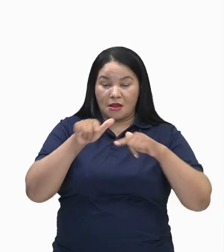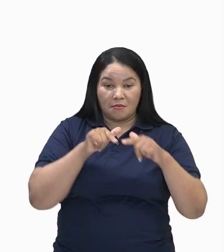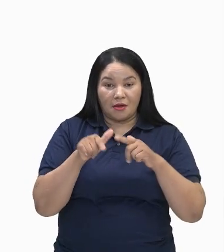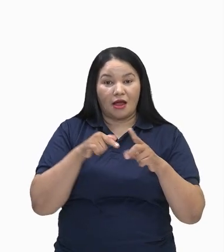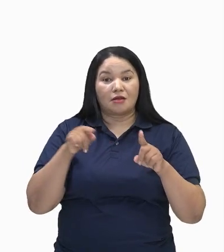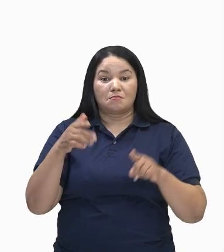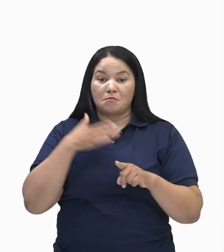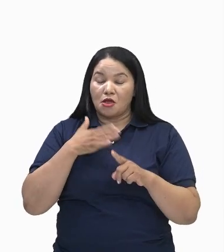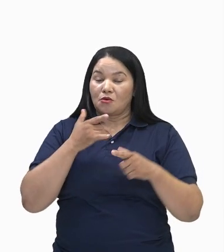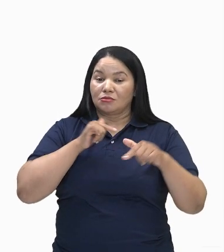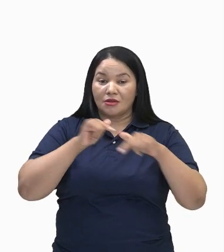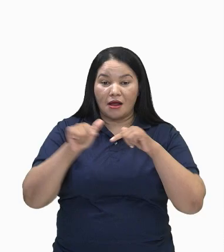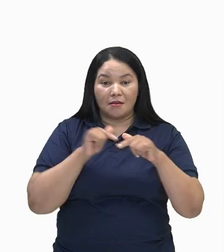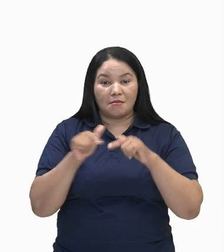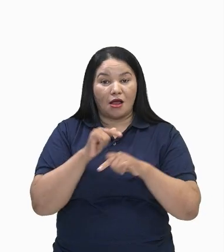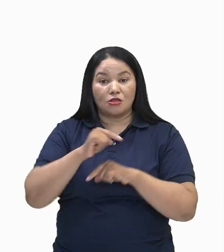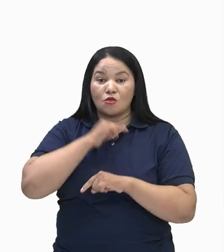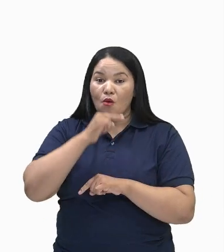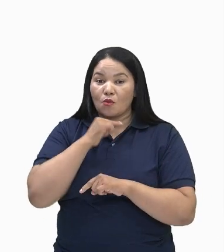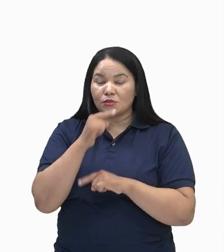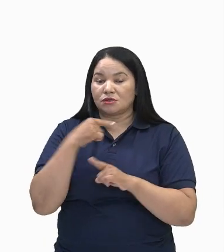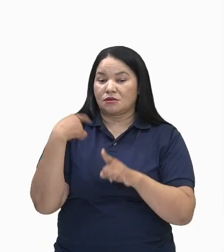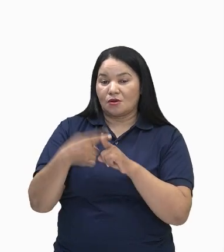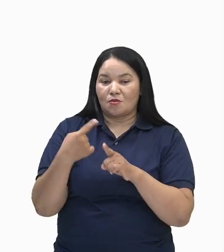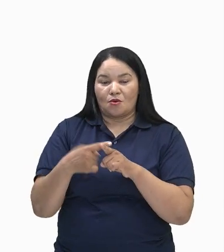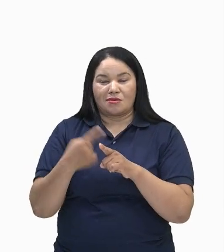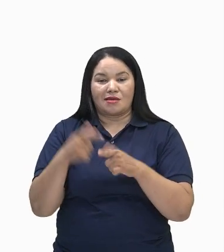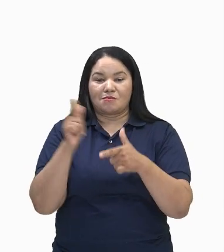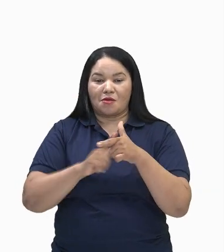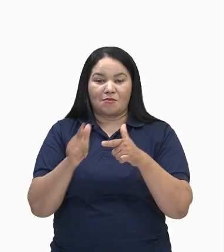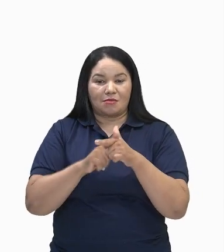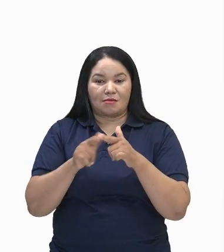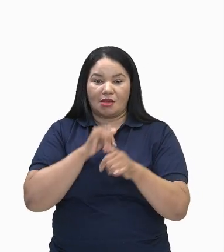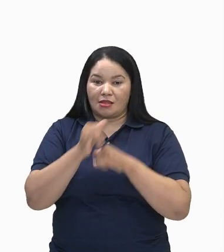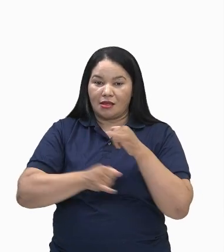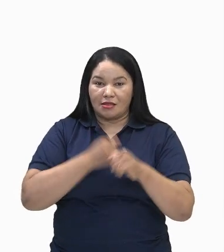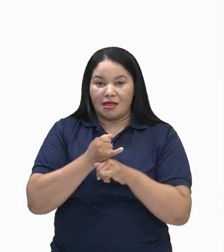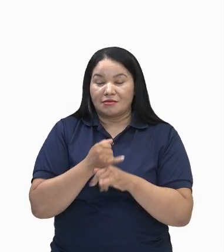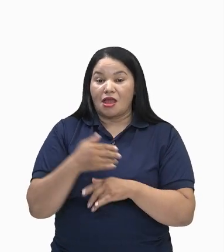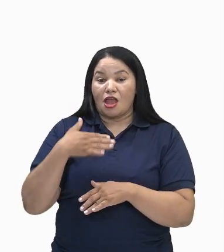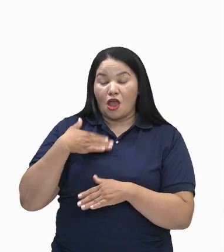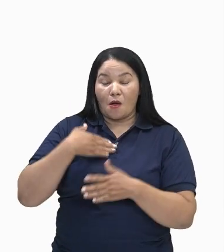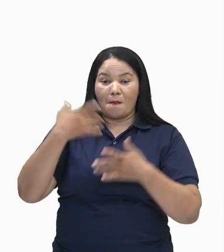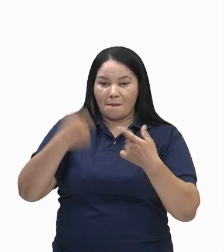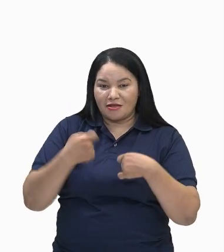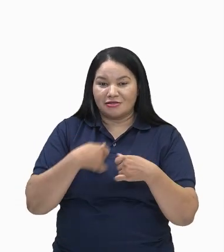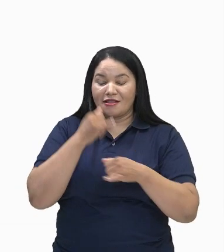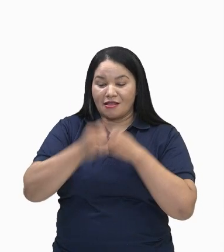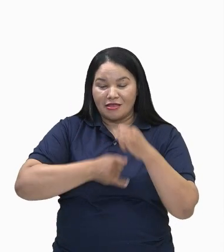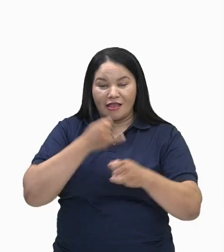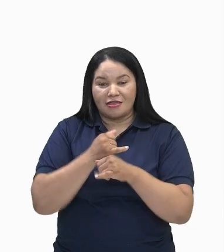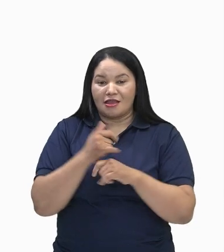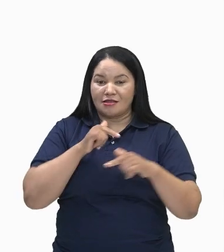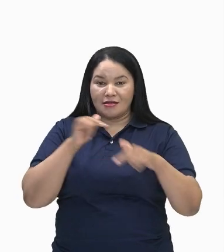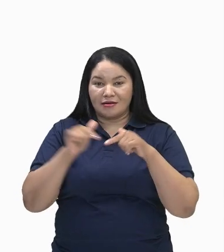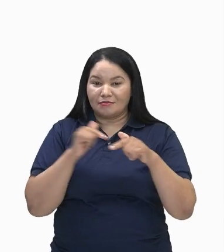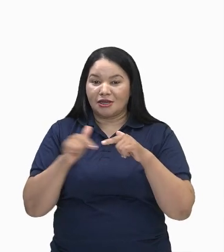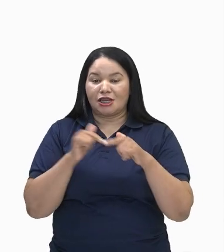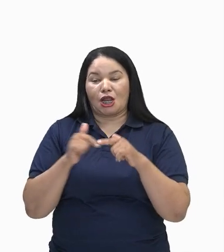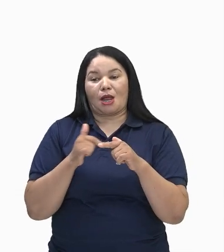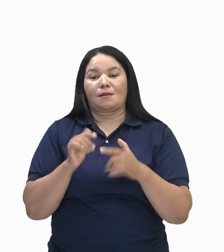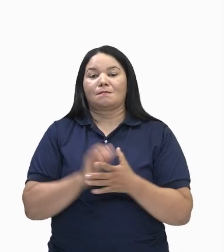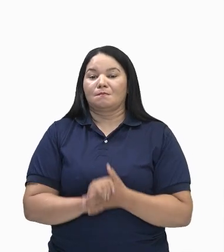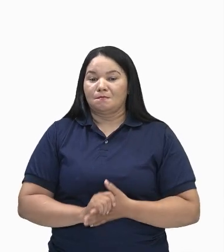meu trabalho por conta da internet, uma vez que dependo da internet para trabalhar em